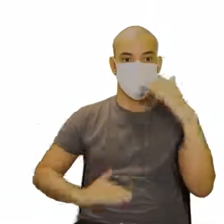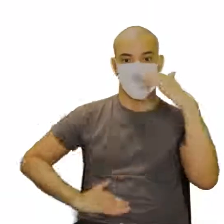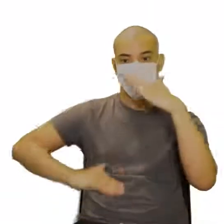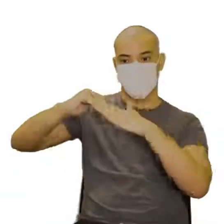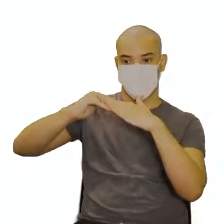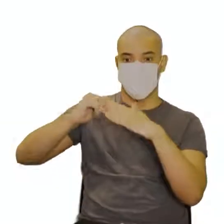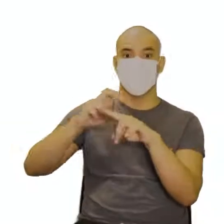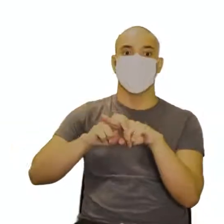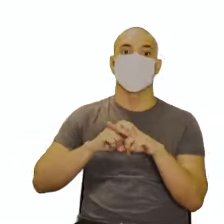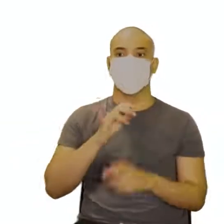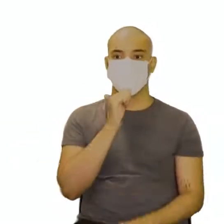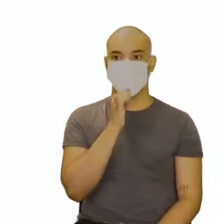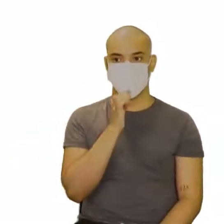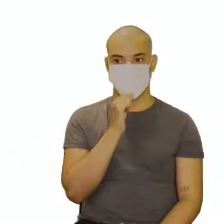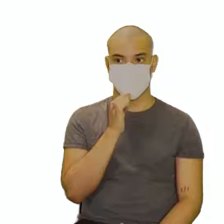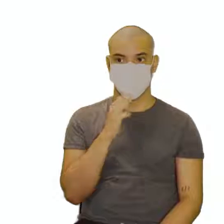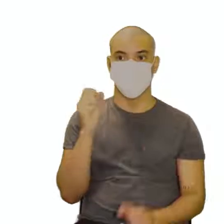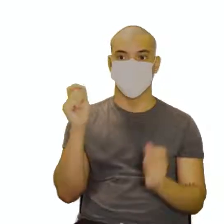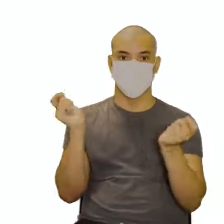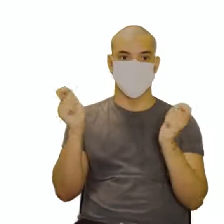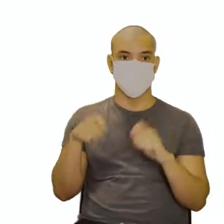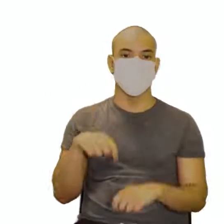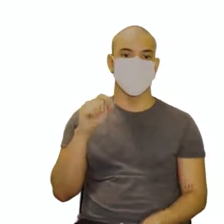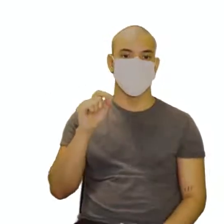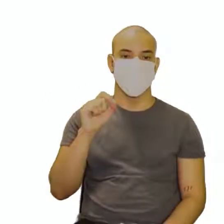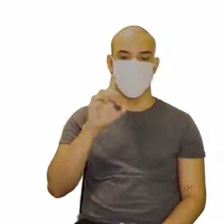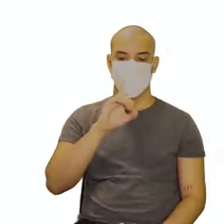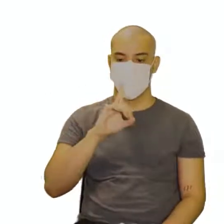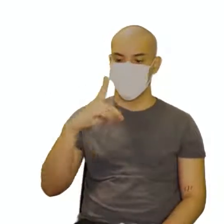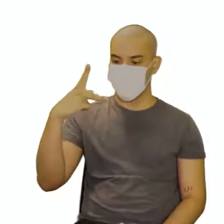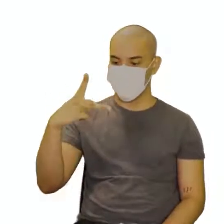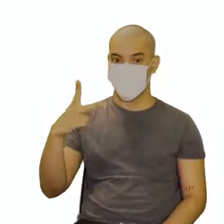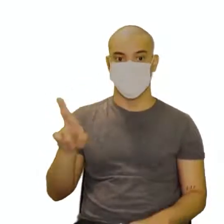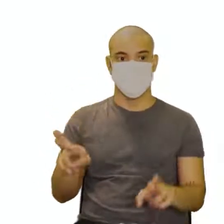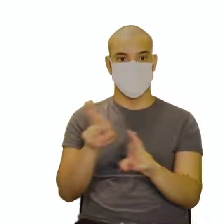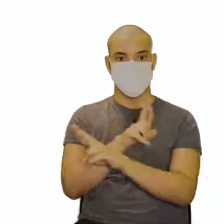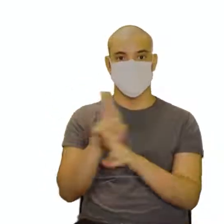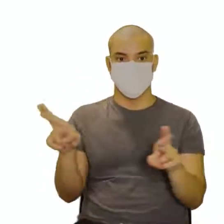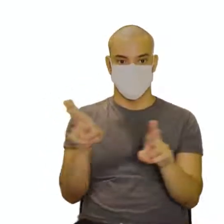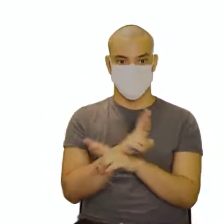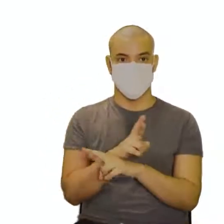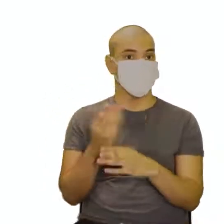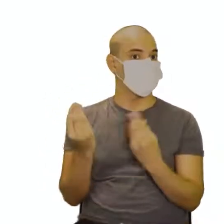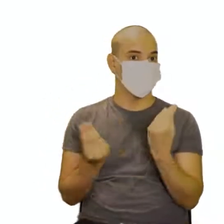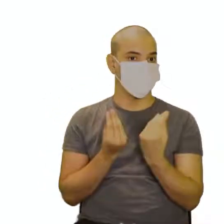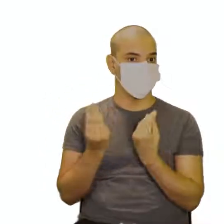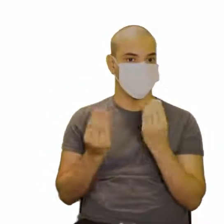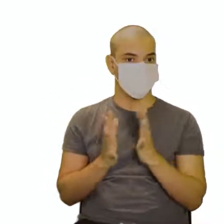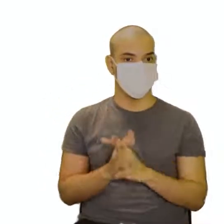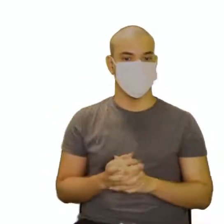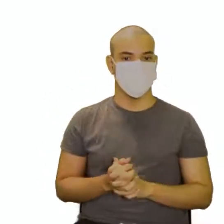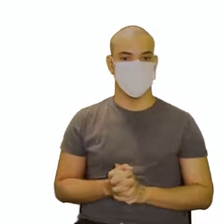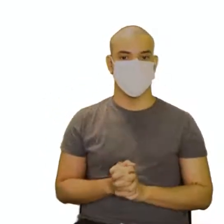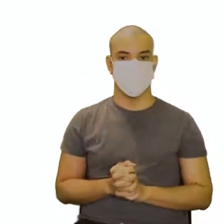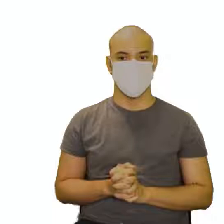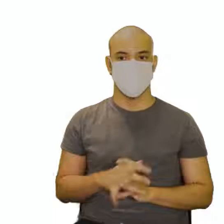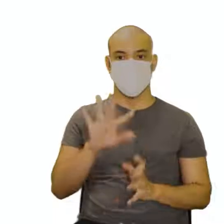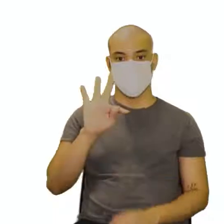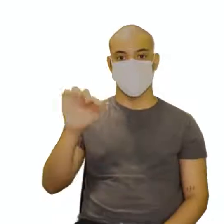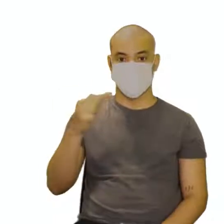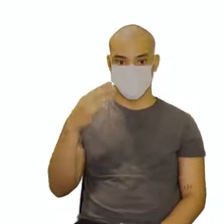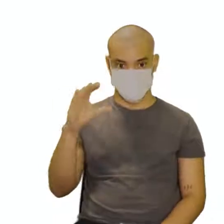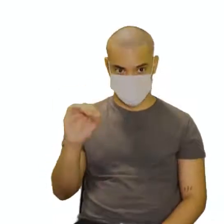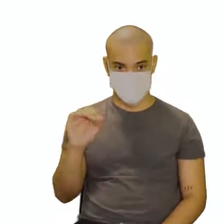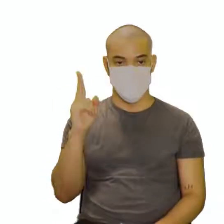Bom, nesse caso, a DDP está relacionada à tensão que está ligada. Se está em